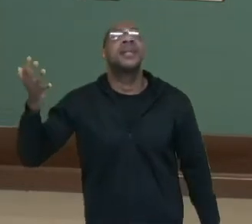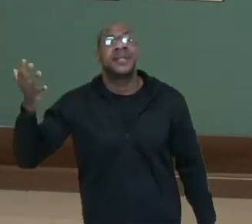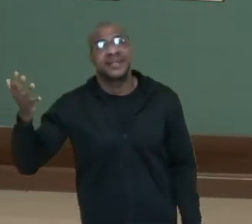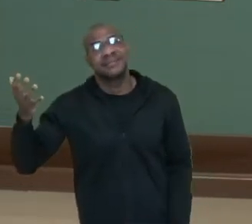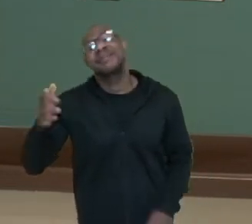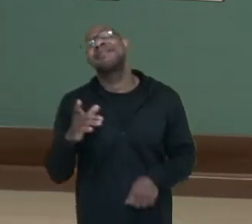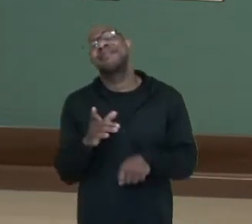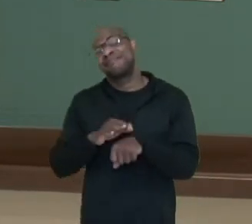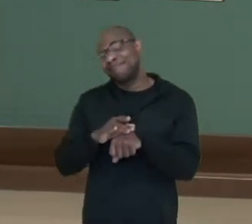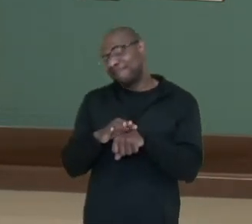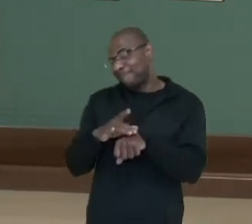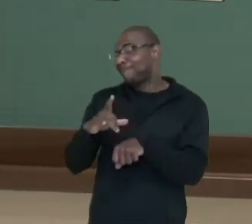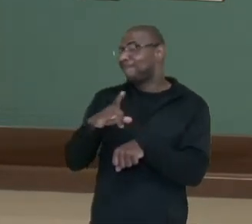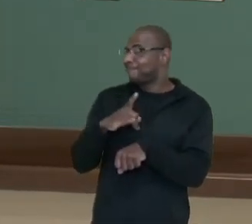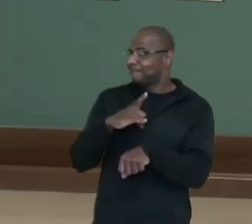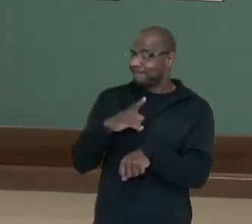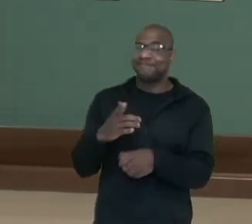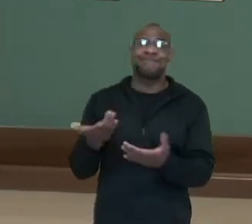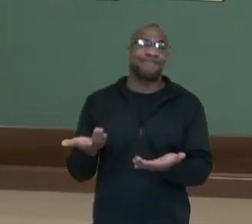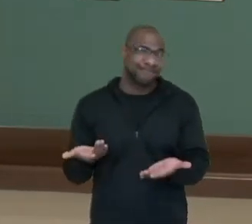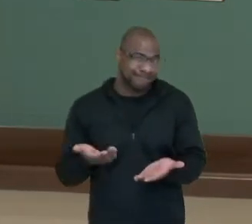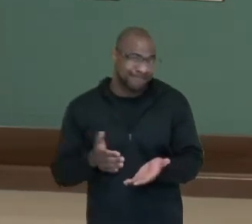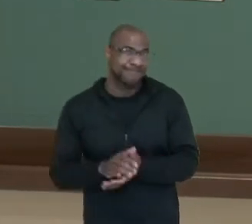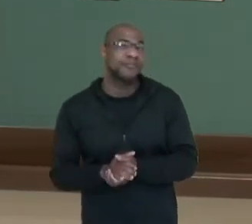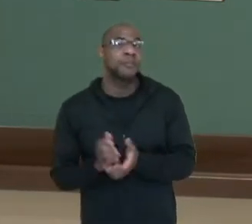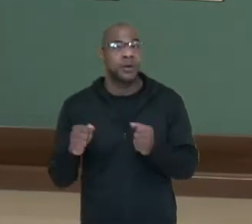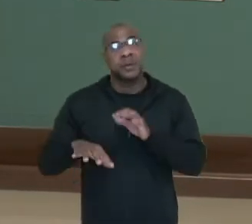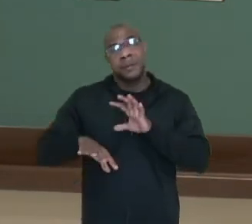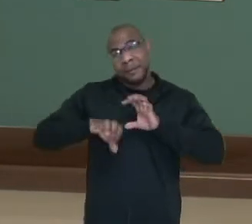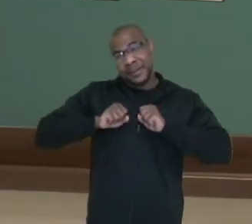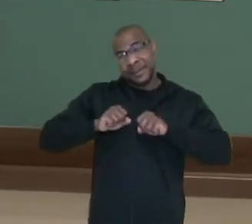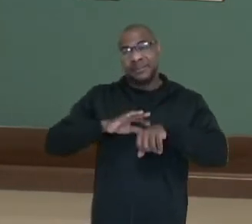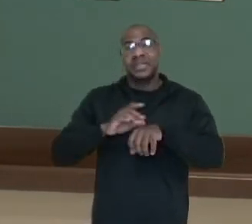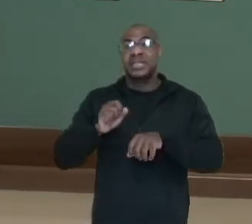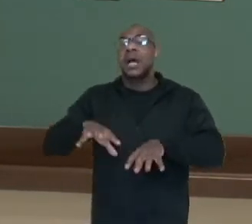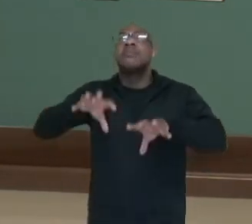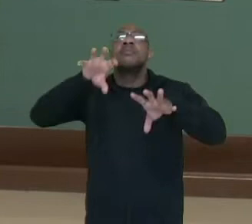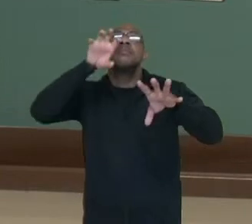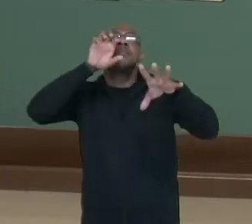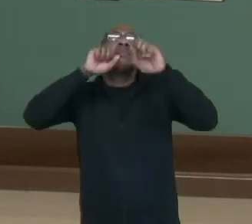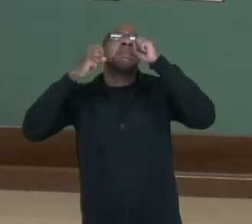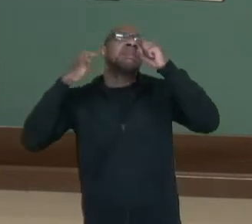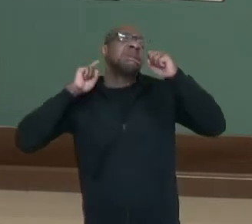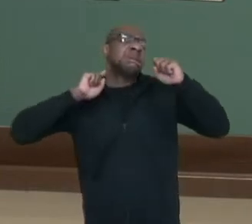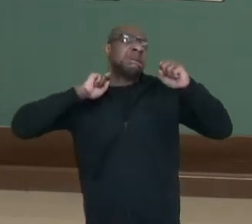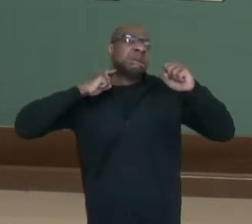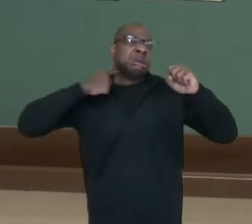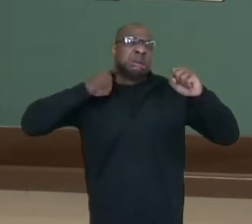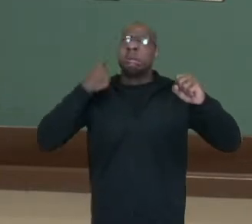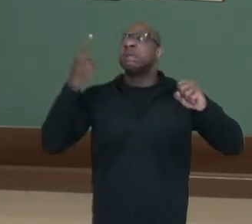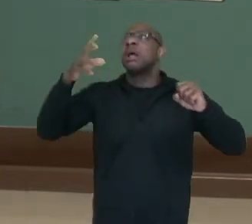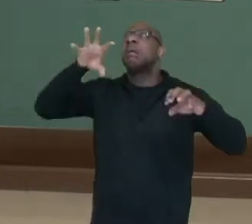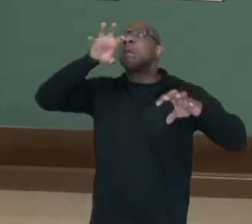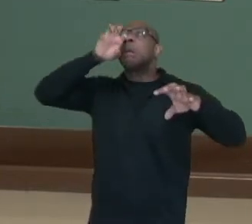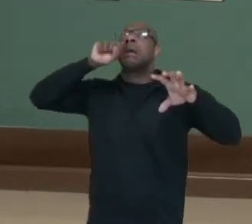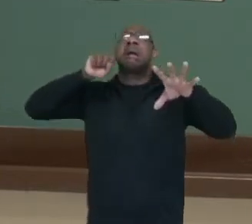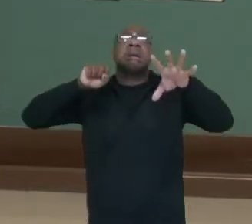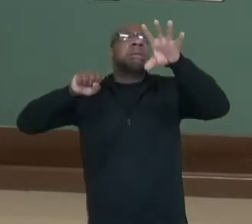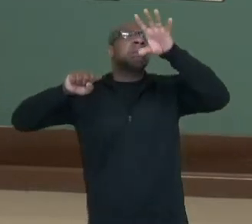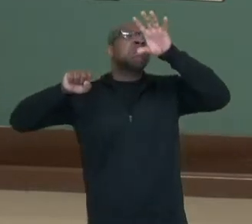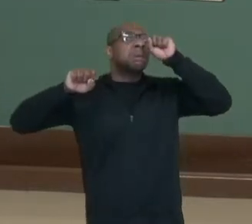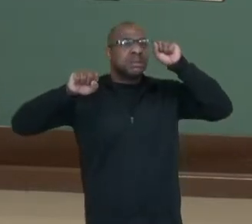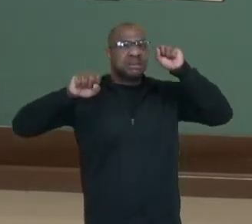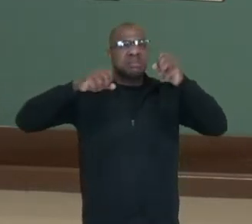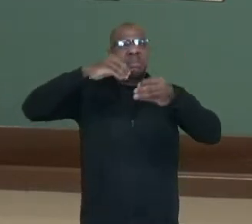Causar doenças. Exatamente. Se a gente respira um ar, né, tão poluído, né, com a presença